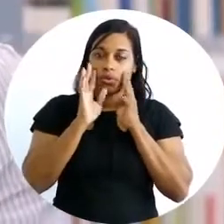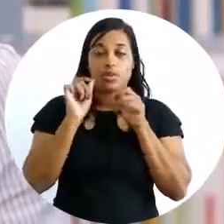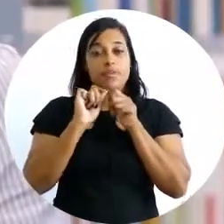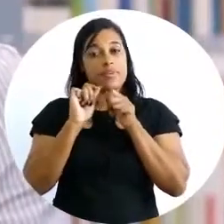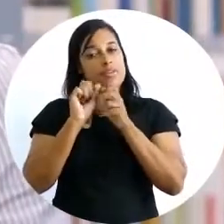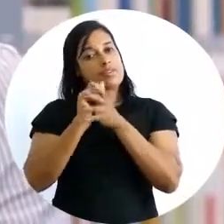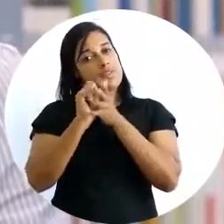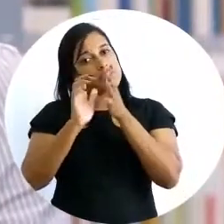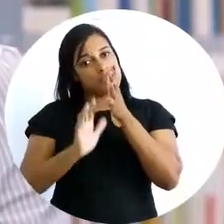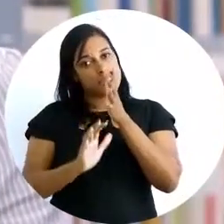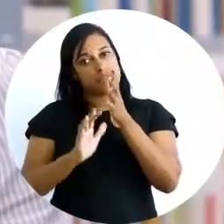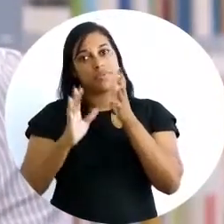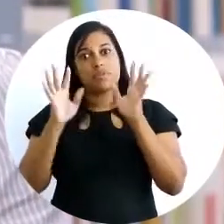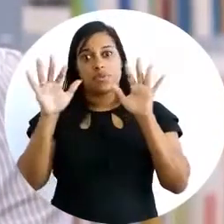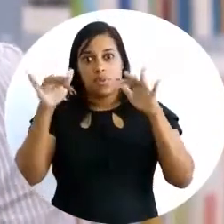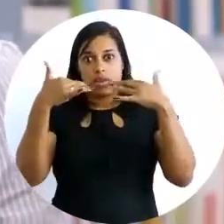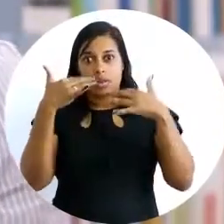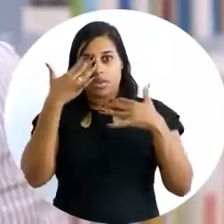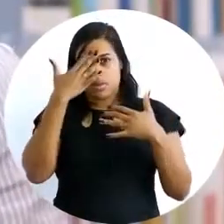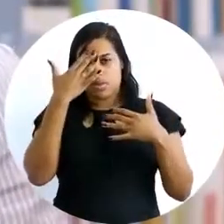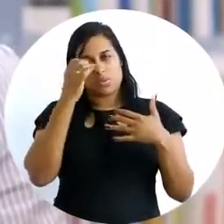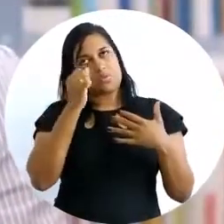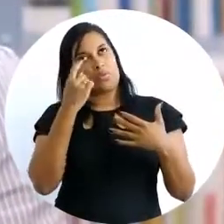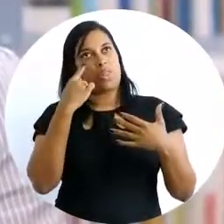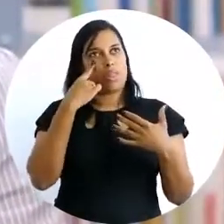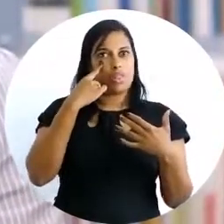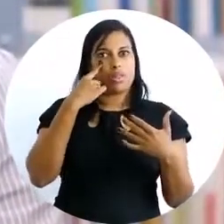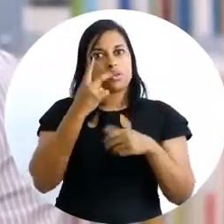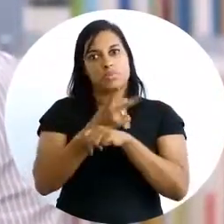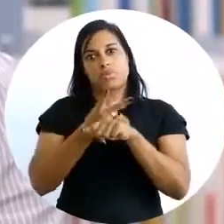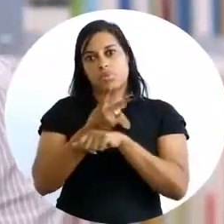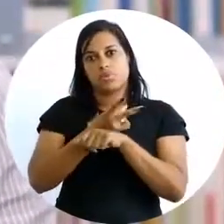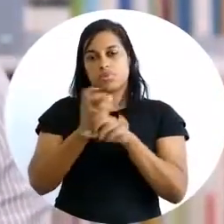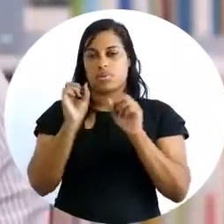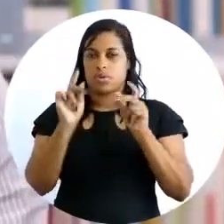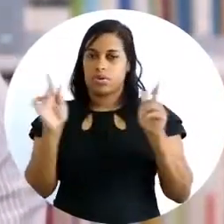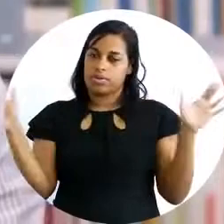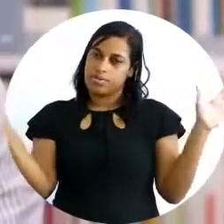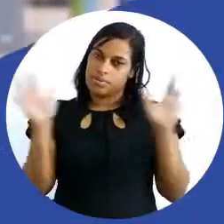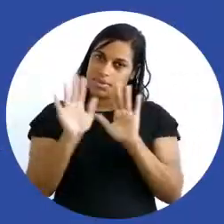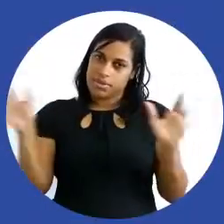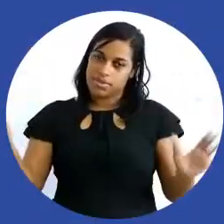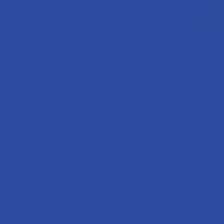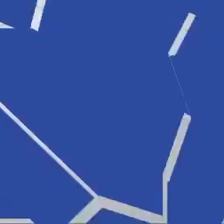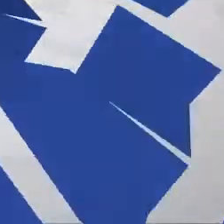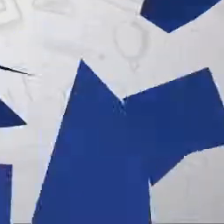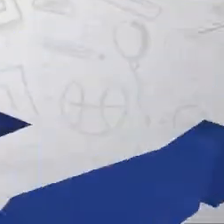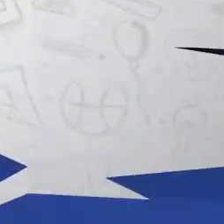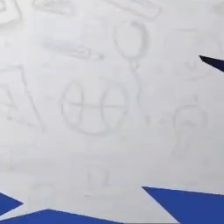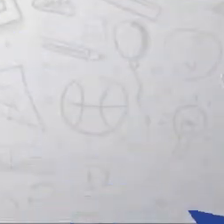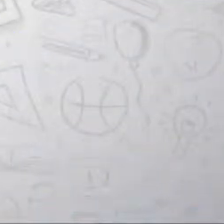faça as atividades com bastante atenção. Se tiver alguma dúvida, é só nos procurar. Até mais!